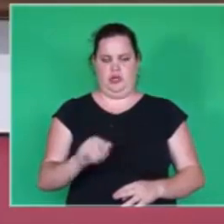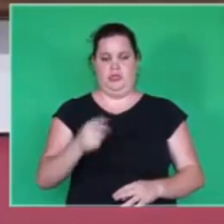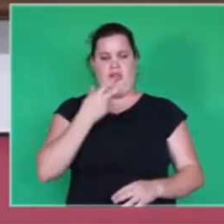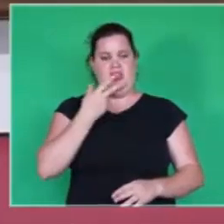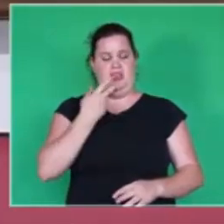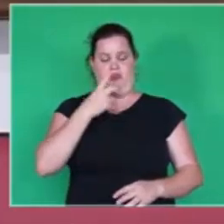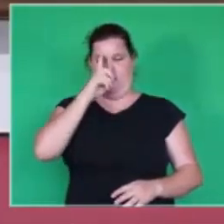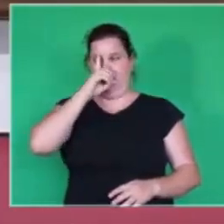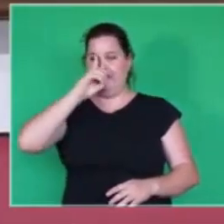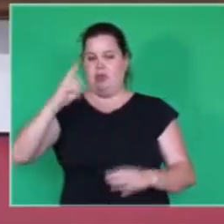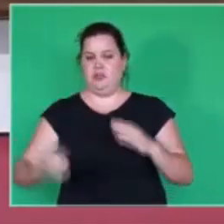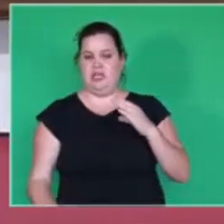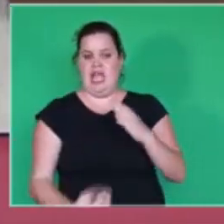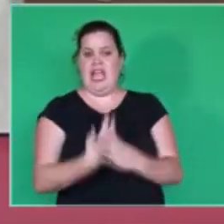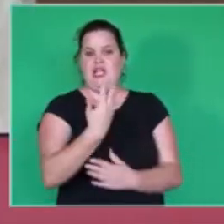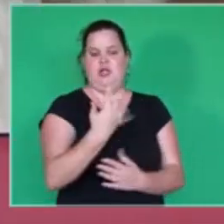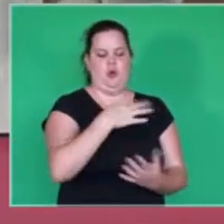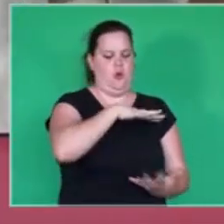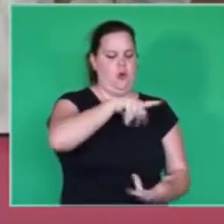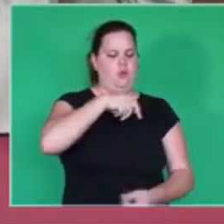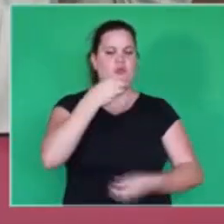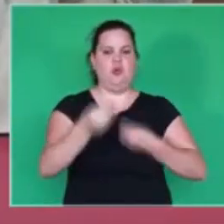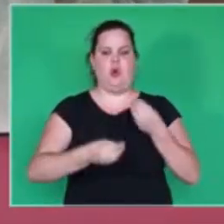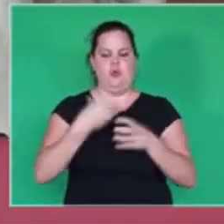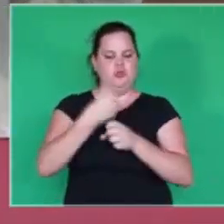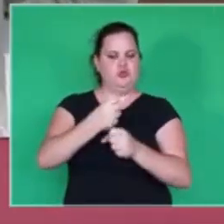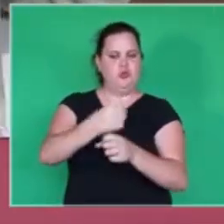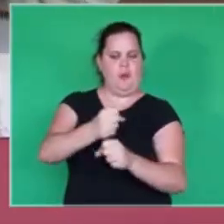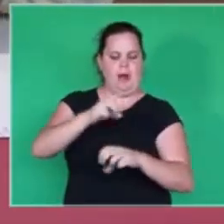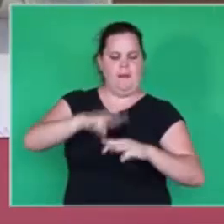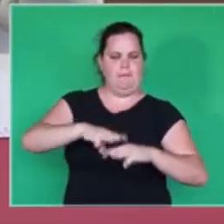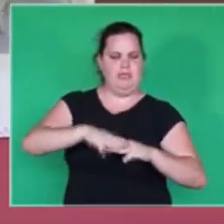o mundo com cálculos. Então era o Deus